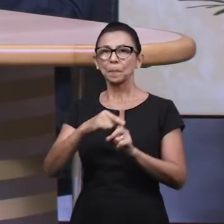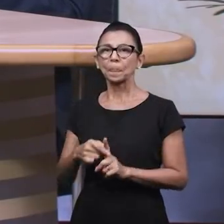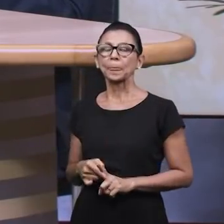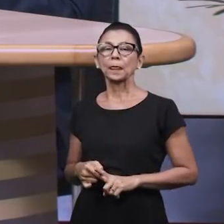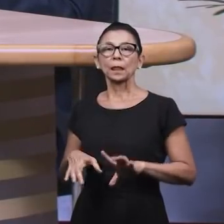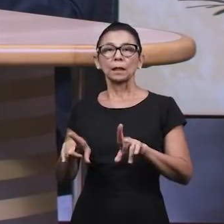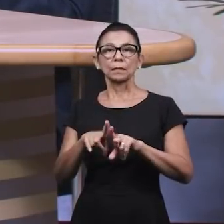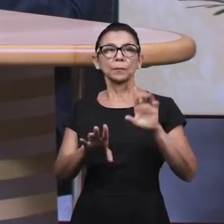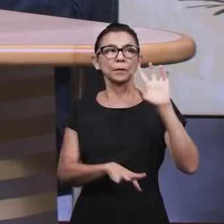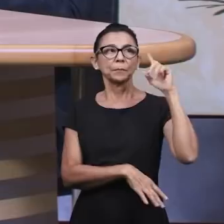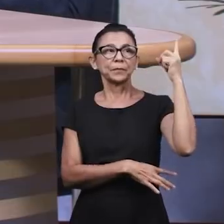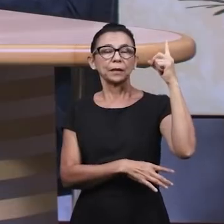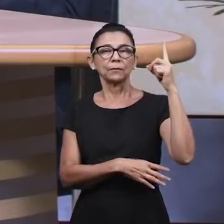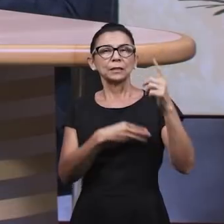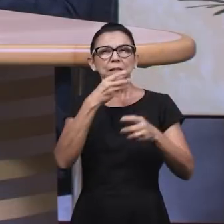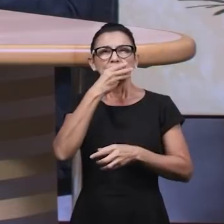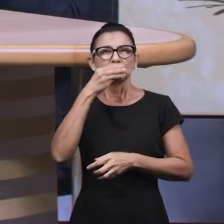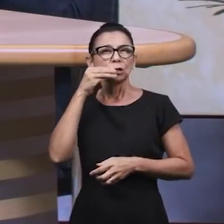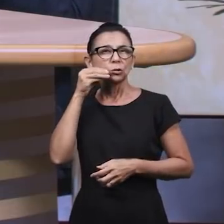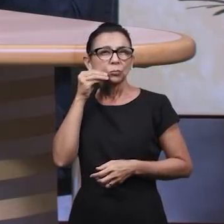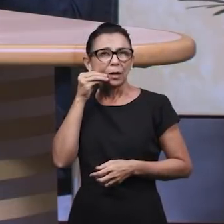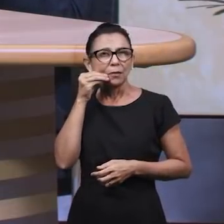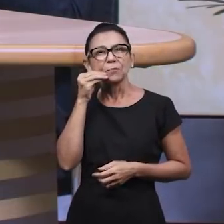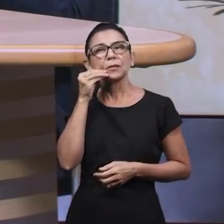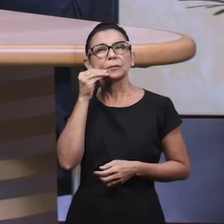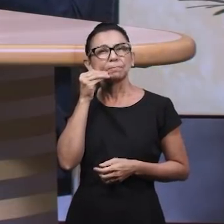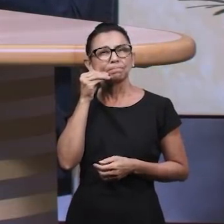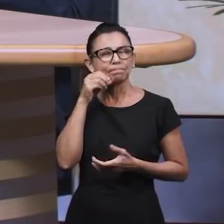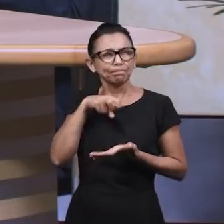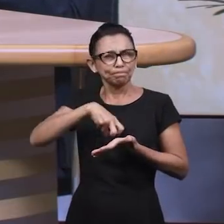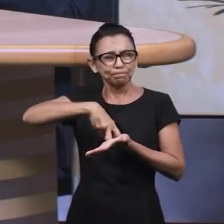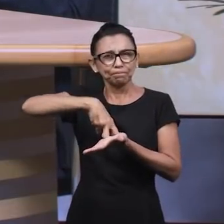meus joelhos. Então era a expressão da